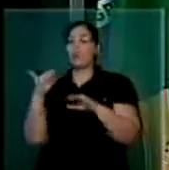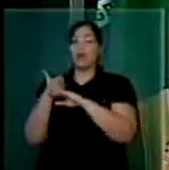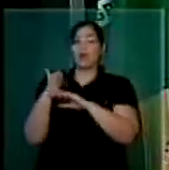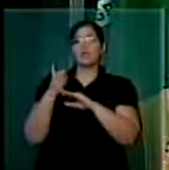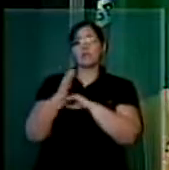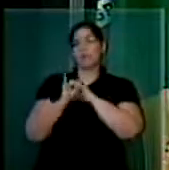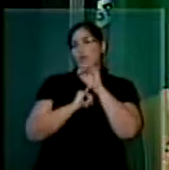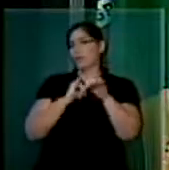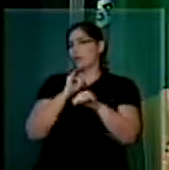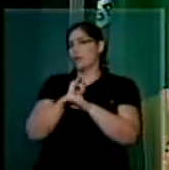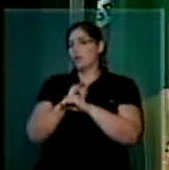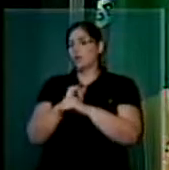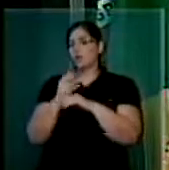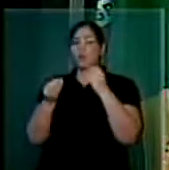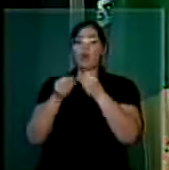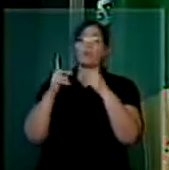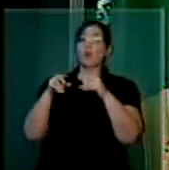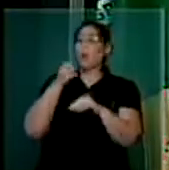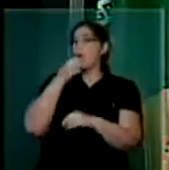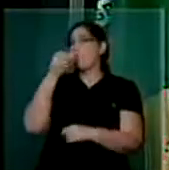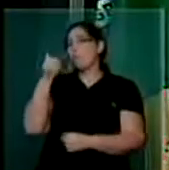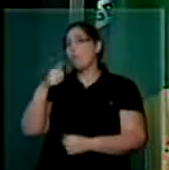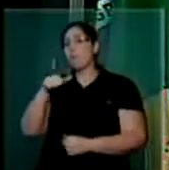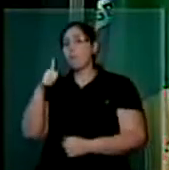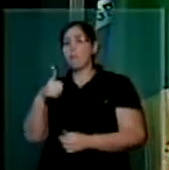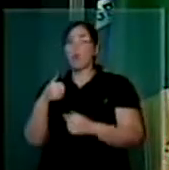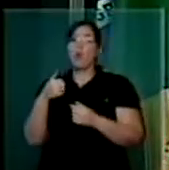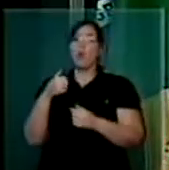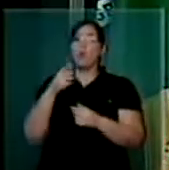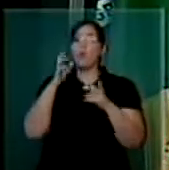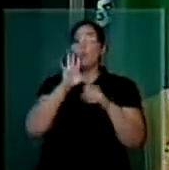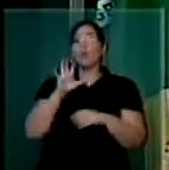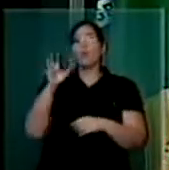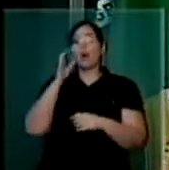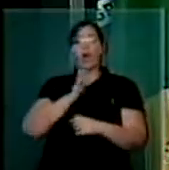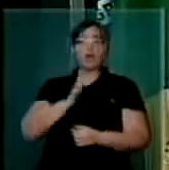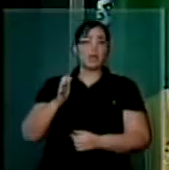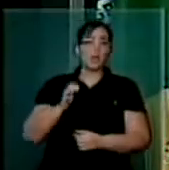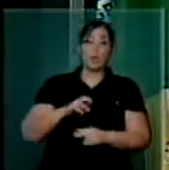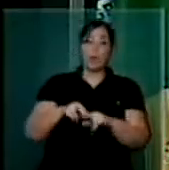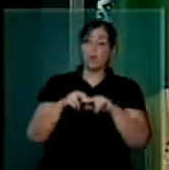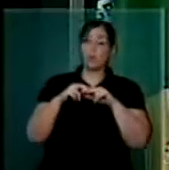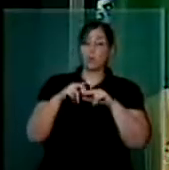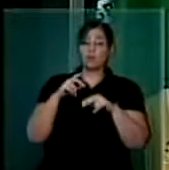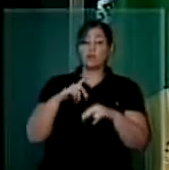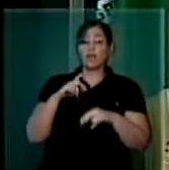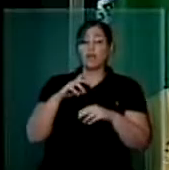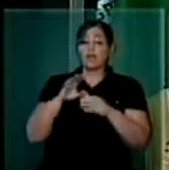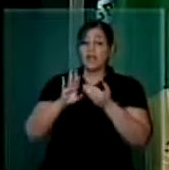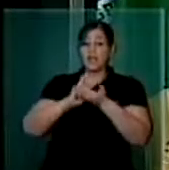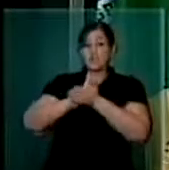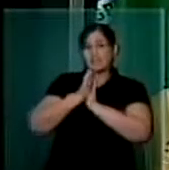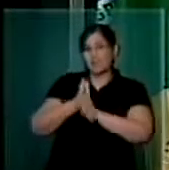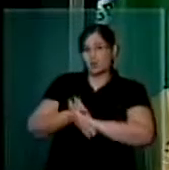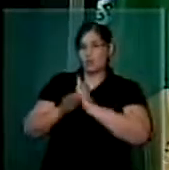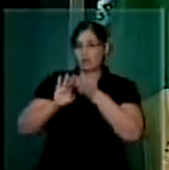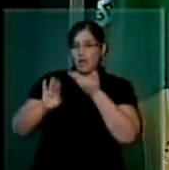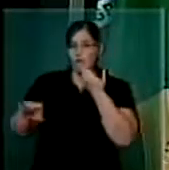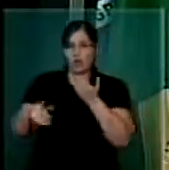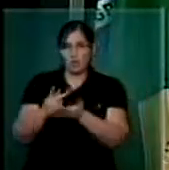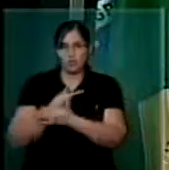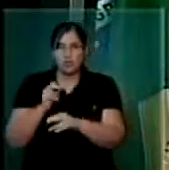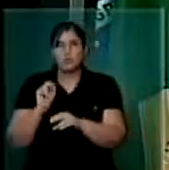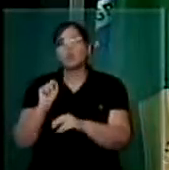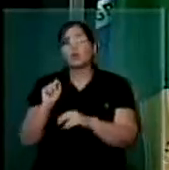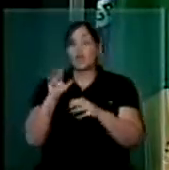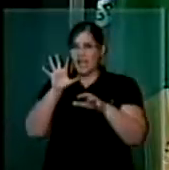à internet com a mesma qualidade que as regiões mais ricas têm. Portanto, a exclusão não se dá apenas